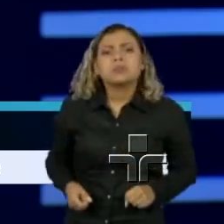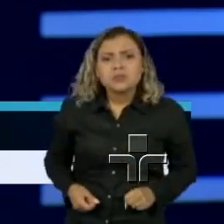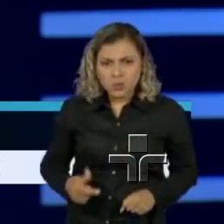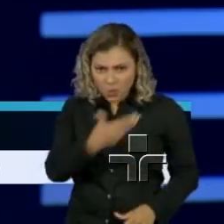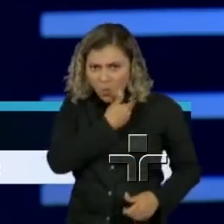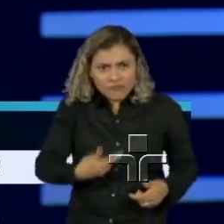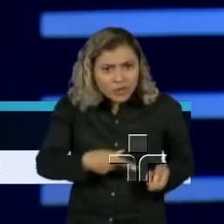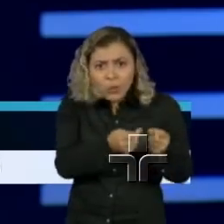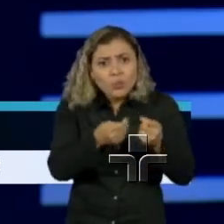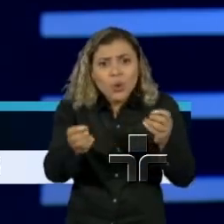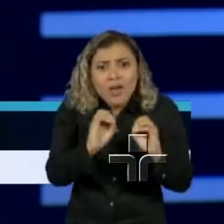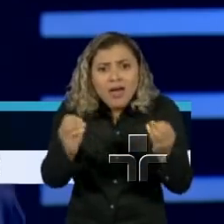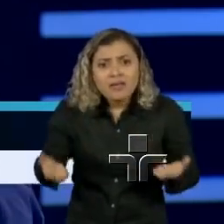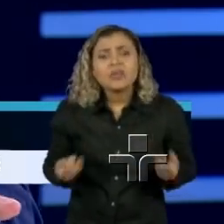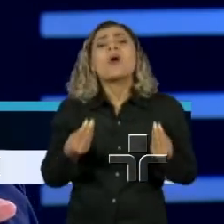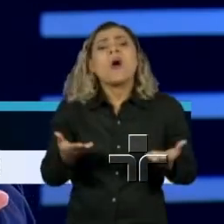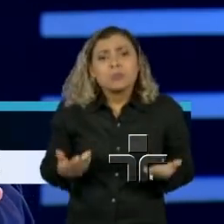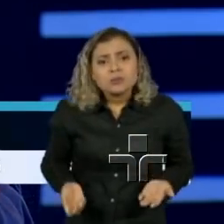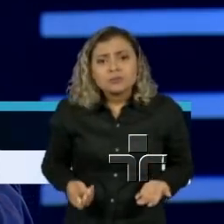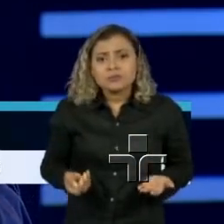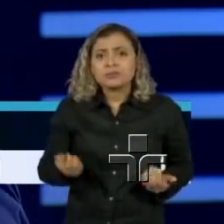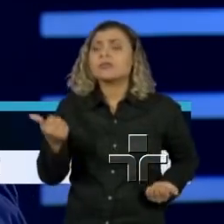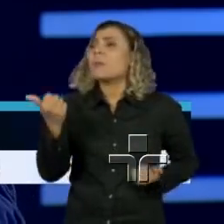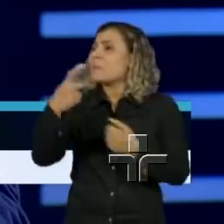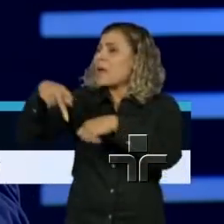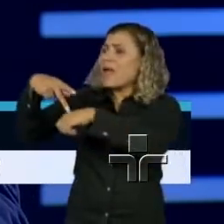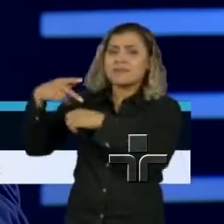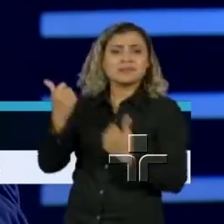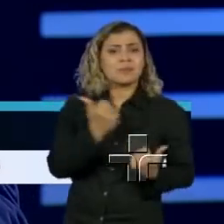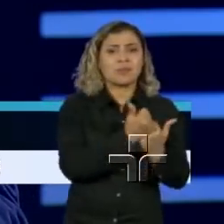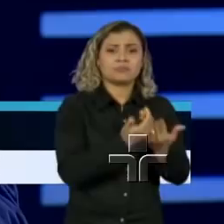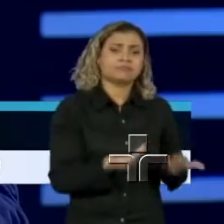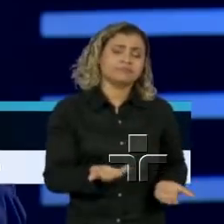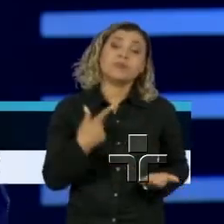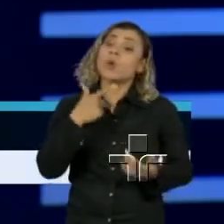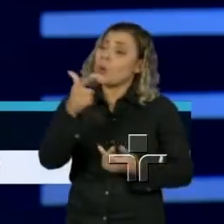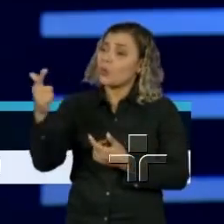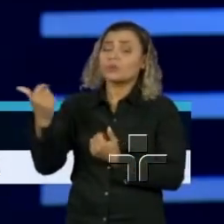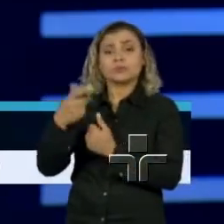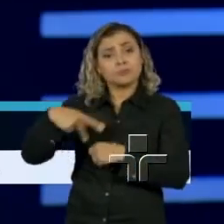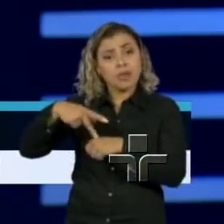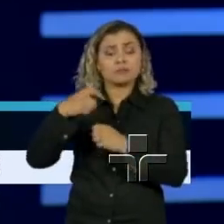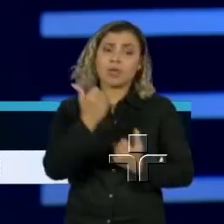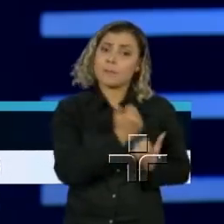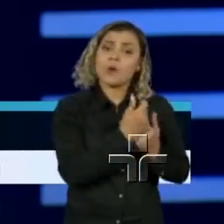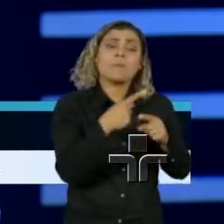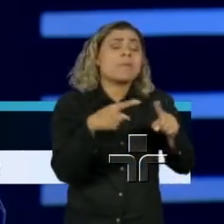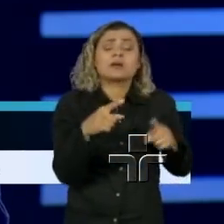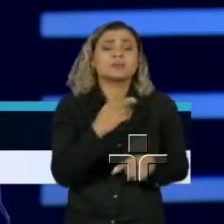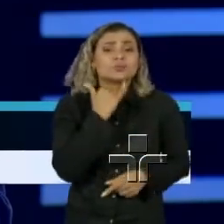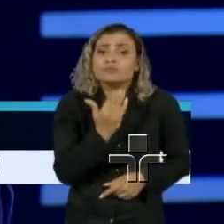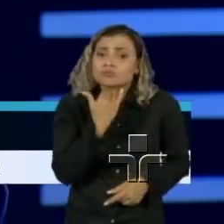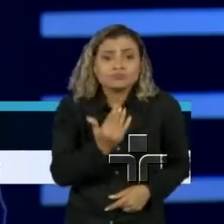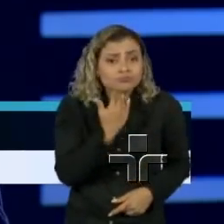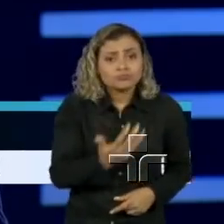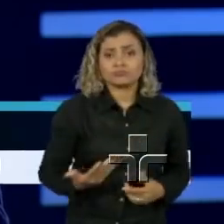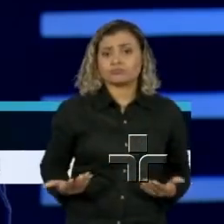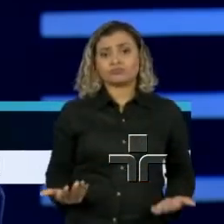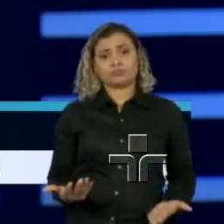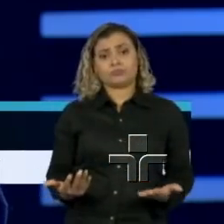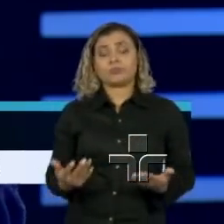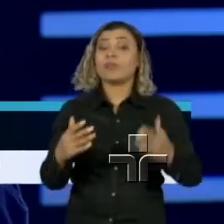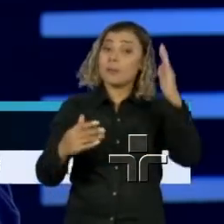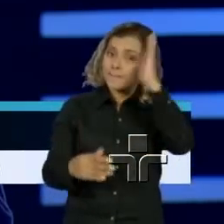que não controla 1 centímetro do território? É um absurdo, né? Mas outros países também fizeram. Mas eu estou olhando o lado do Brasil com um grave equívoco. E o